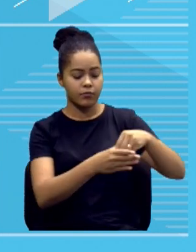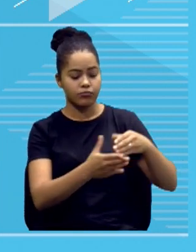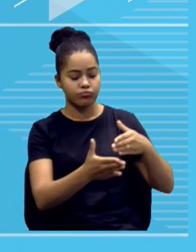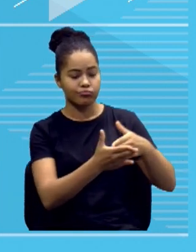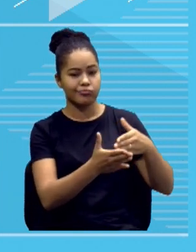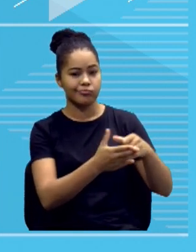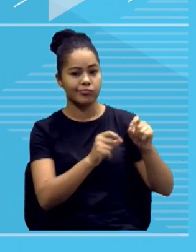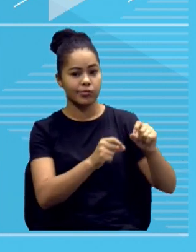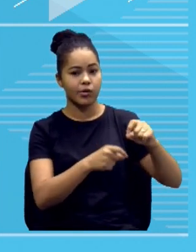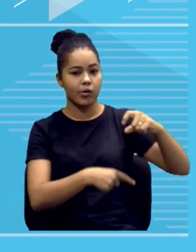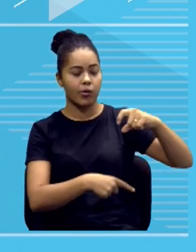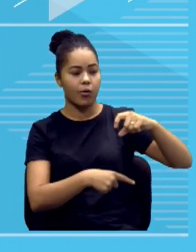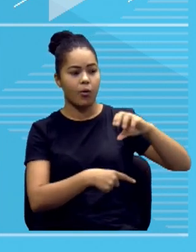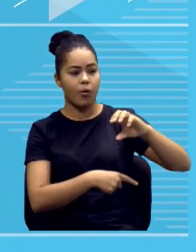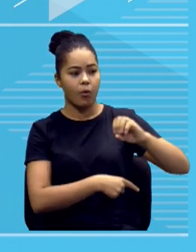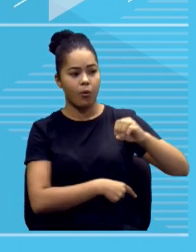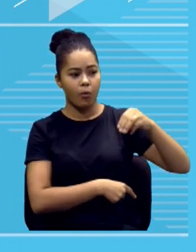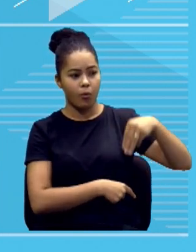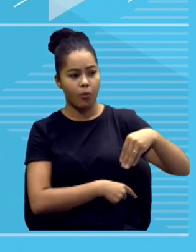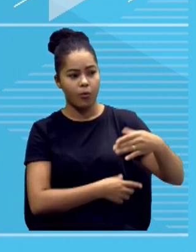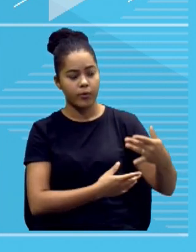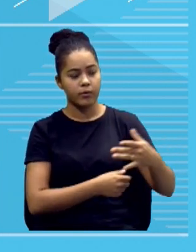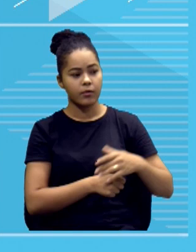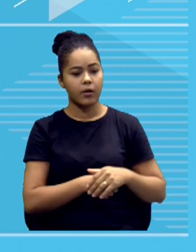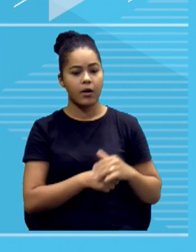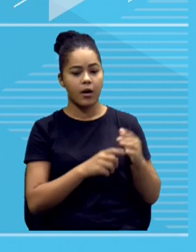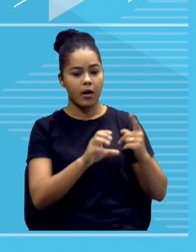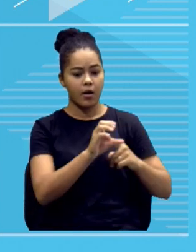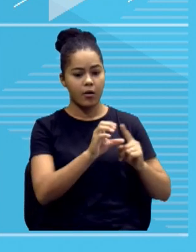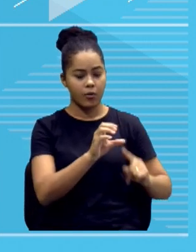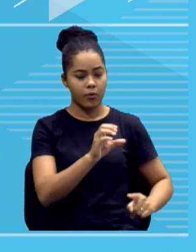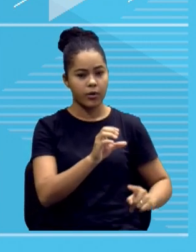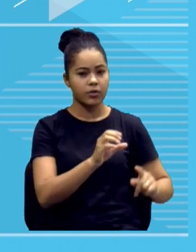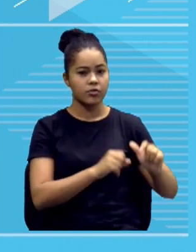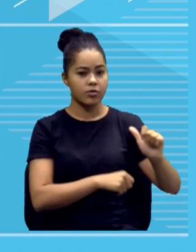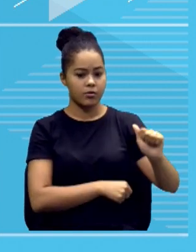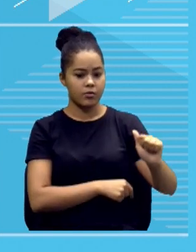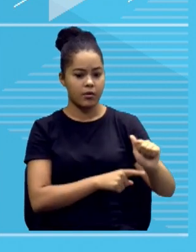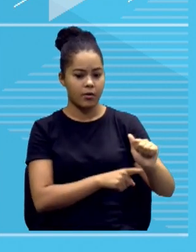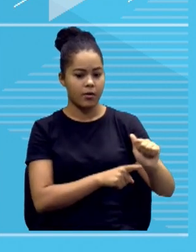em ampere. Por que eu tenho que separar os dois? Bom,